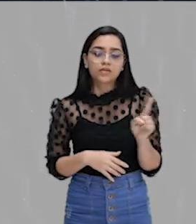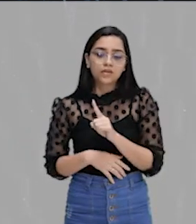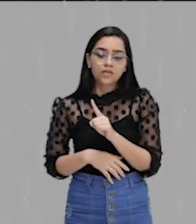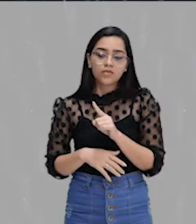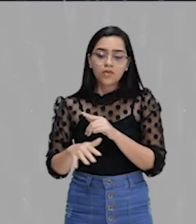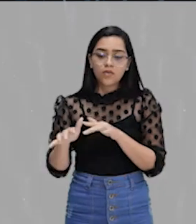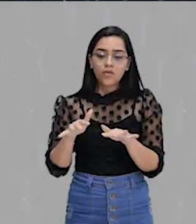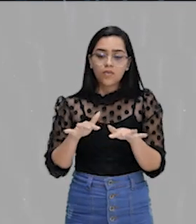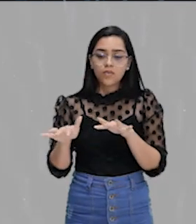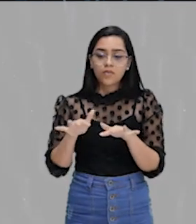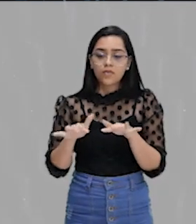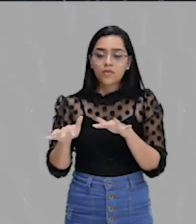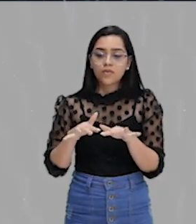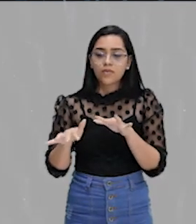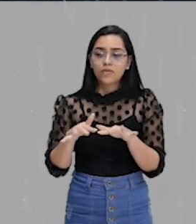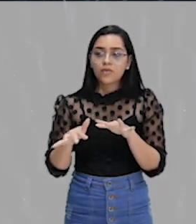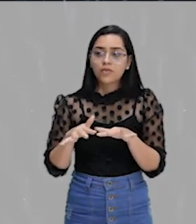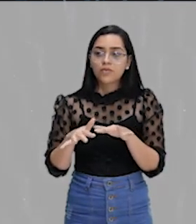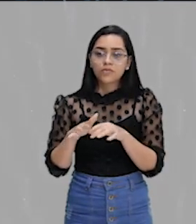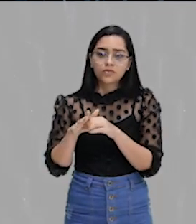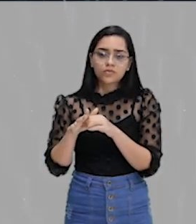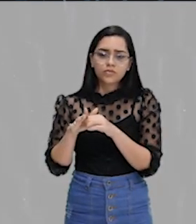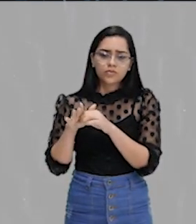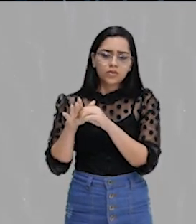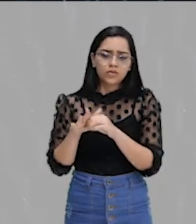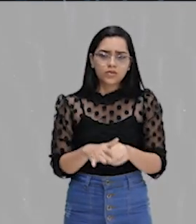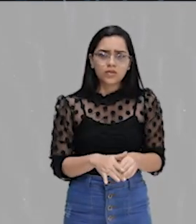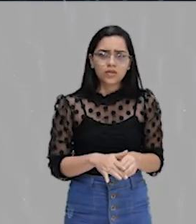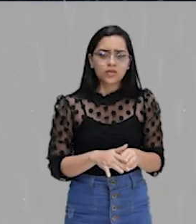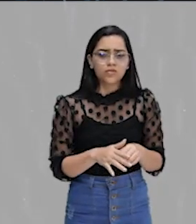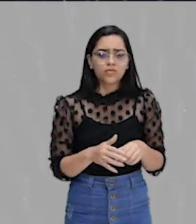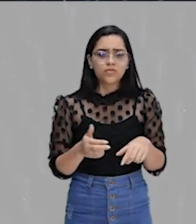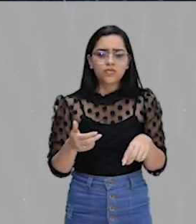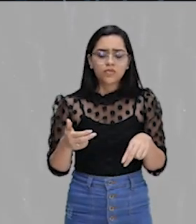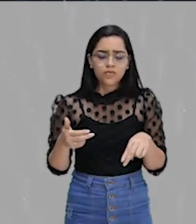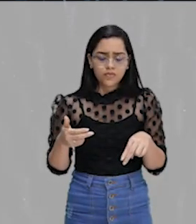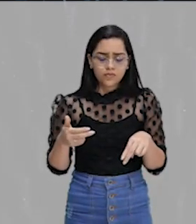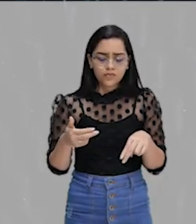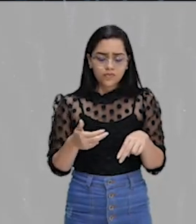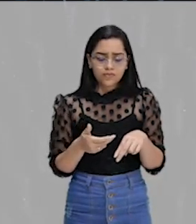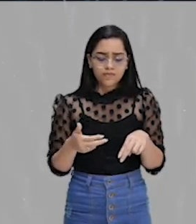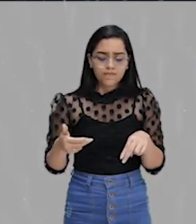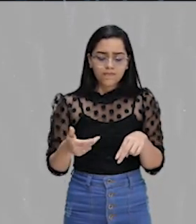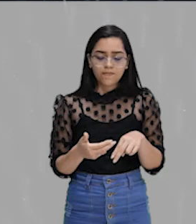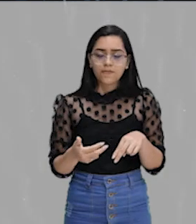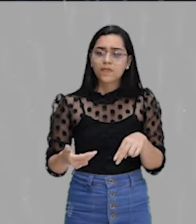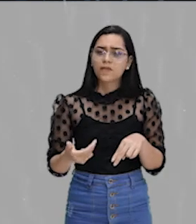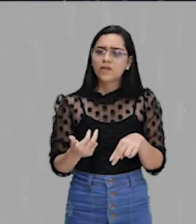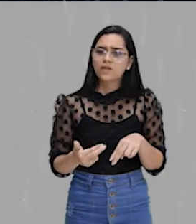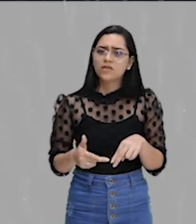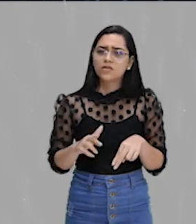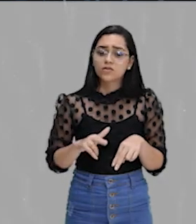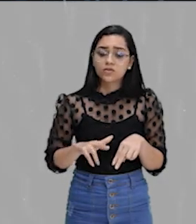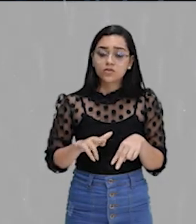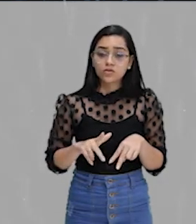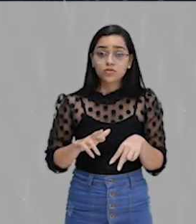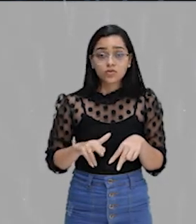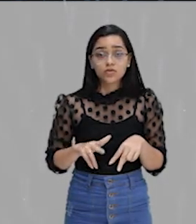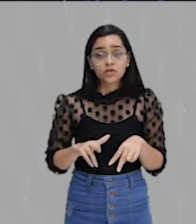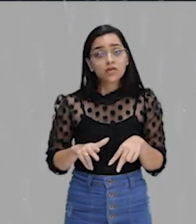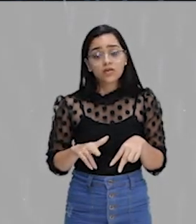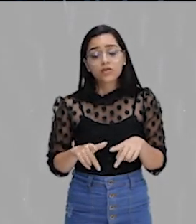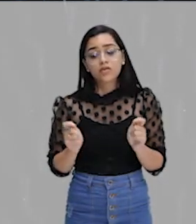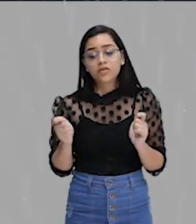ao movimento de preconceito, de gênero, né? Se você olha para o colorido, somente para o